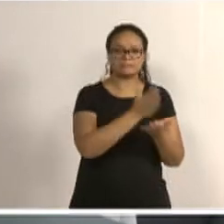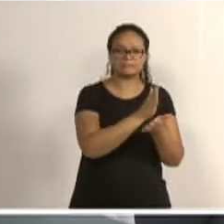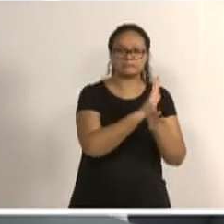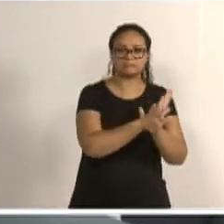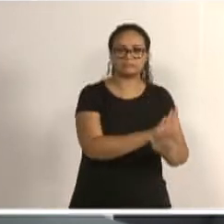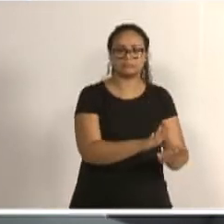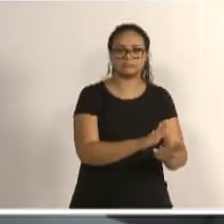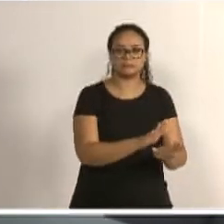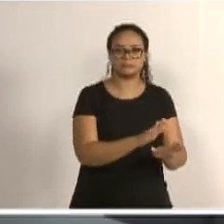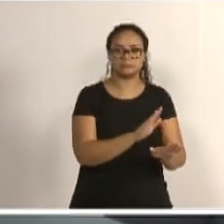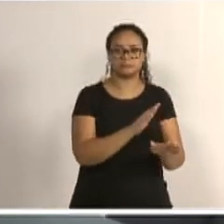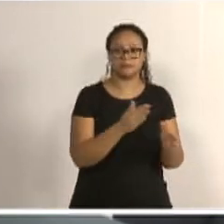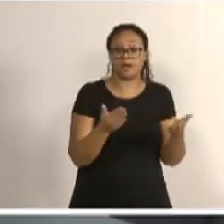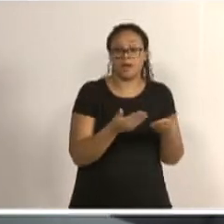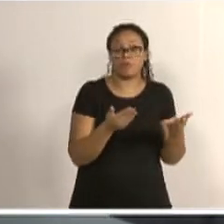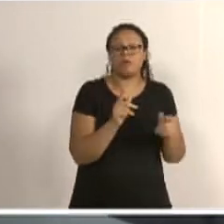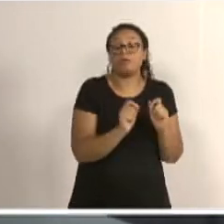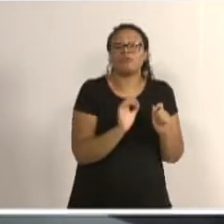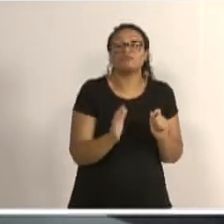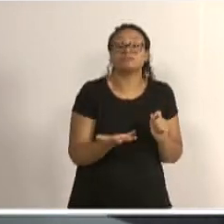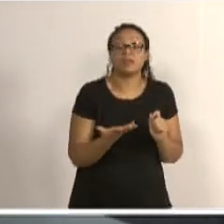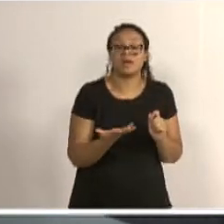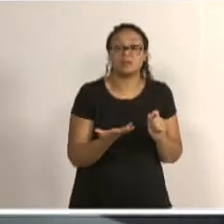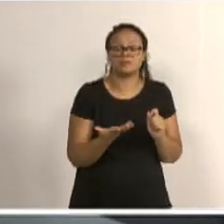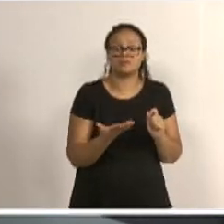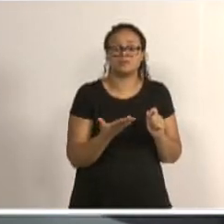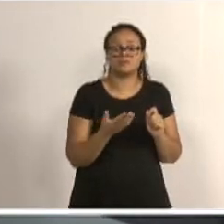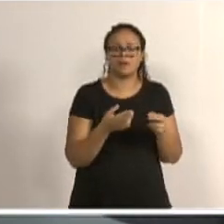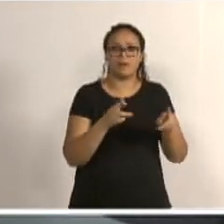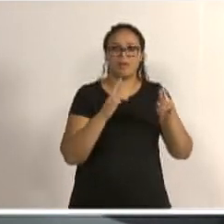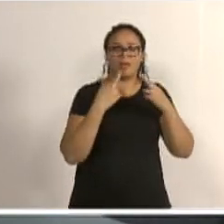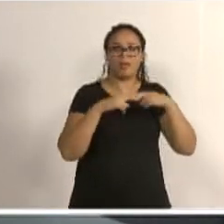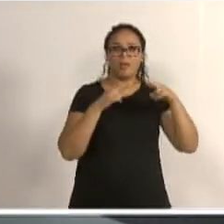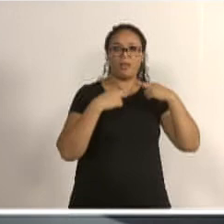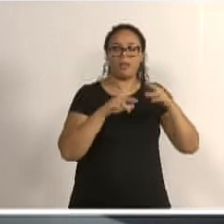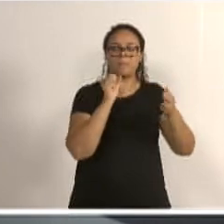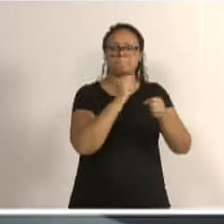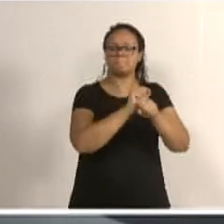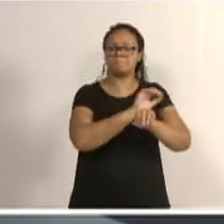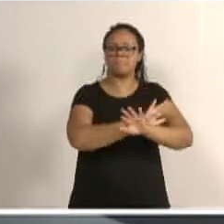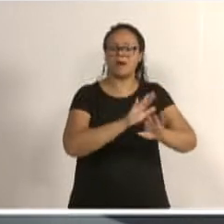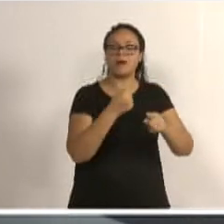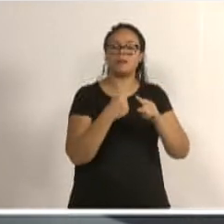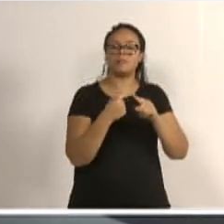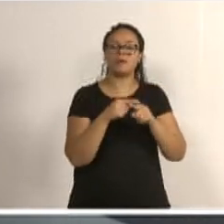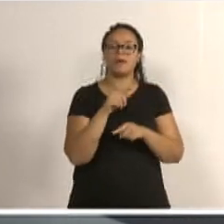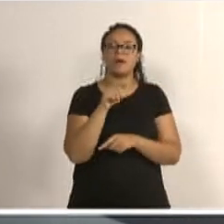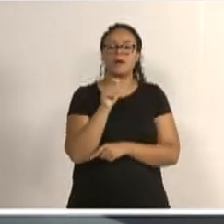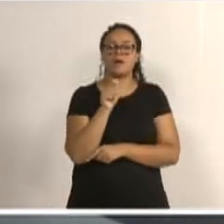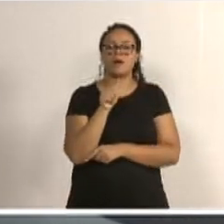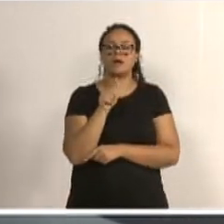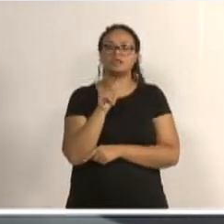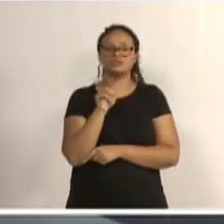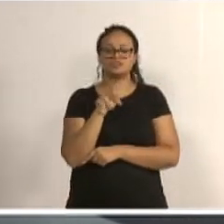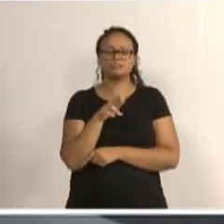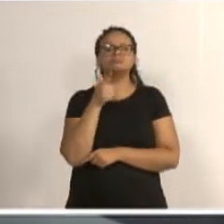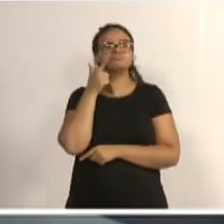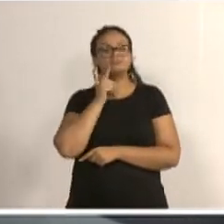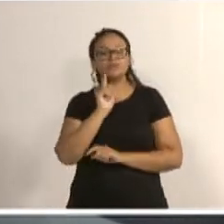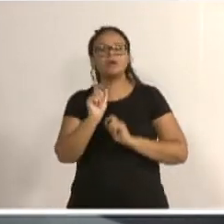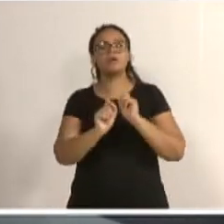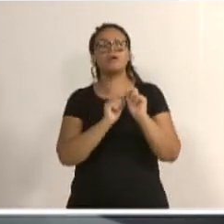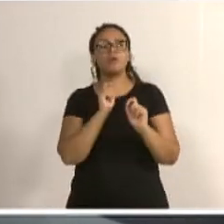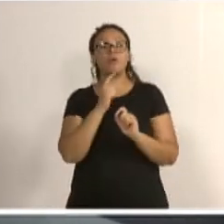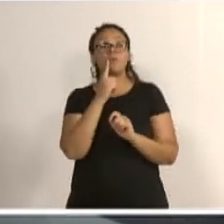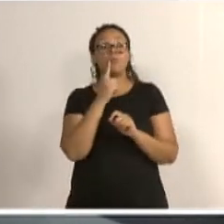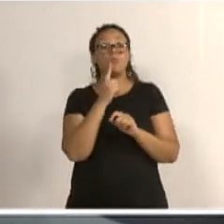tendo reclamações. Por quê? Porque a Agir está trabalhando. Levamos 1 ano e meio, só para os senhores entenderem, levamos 1 ano